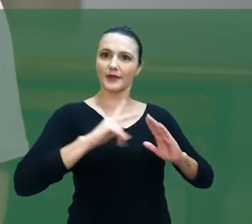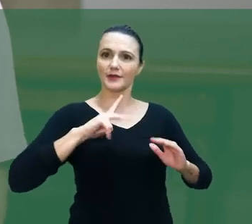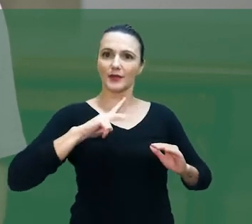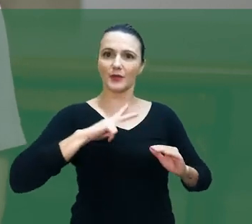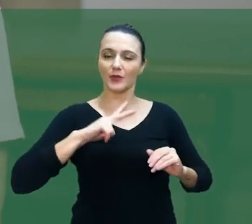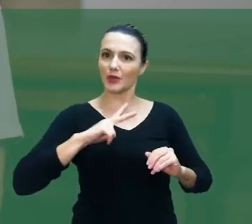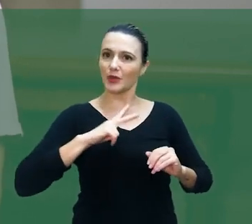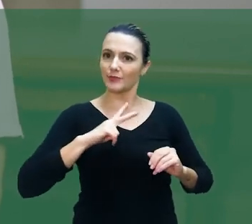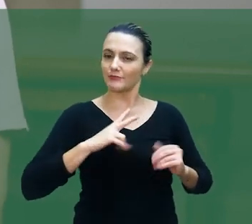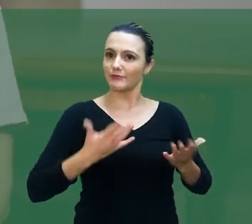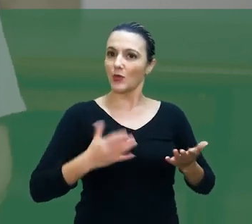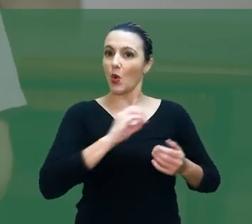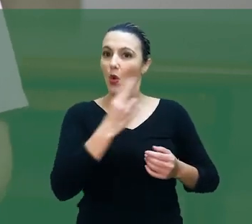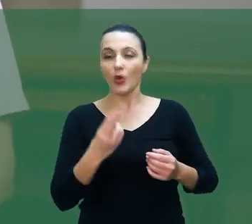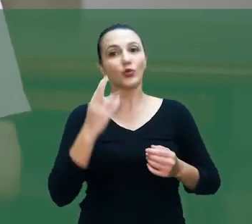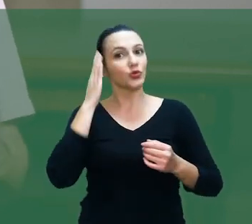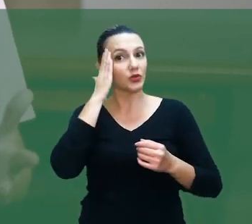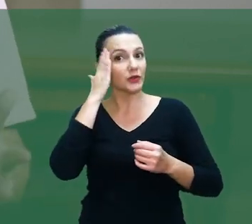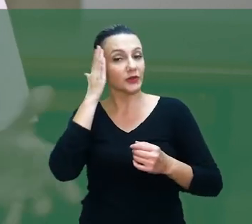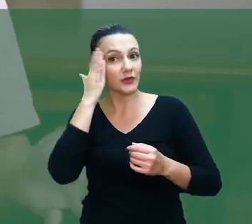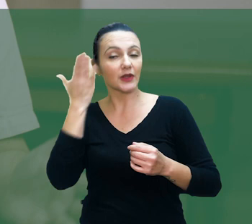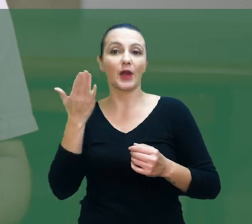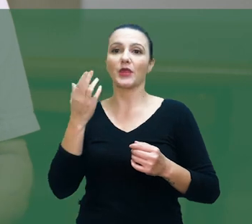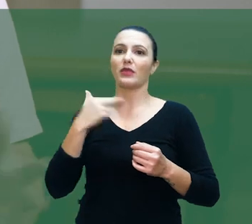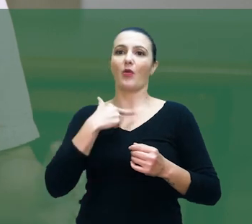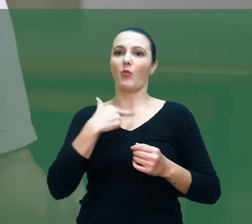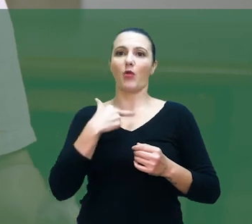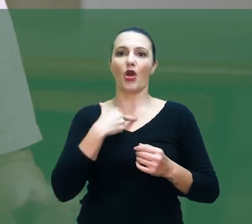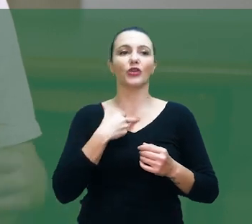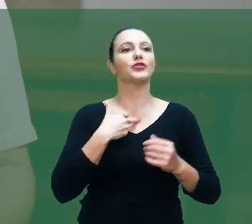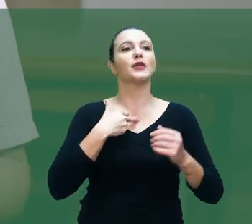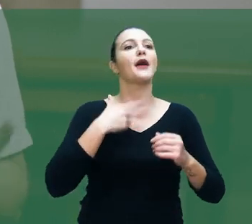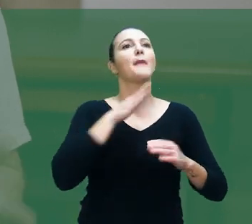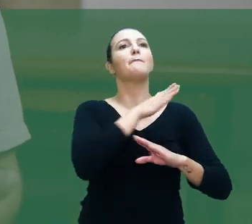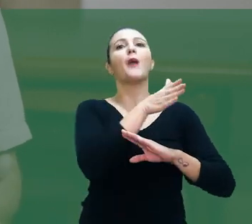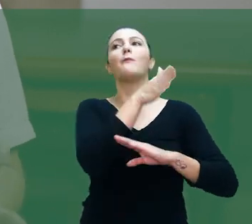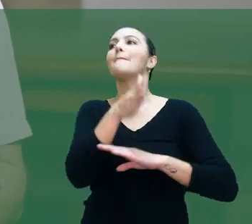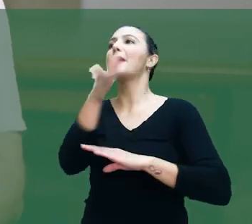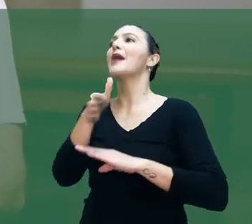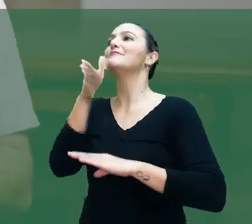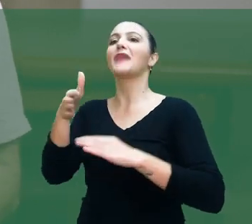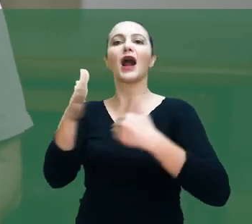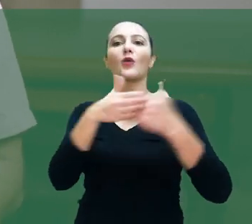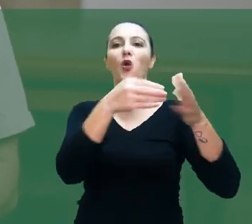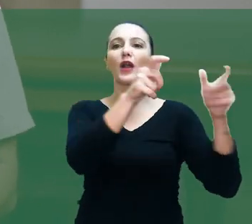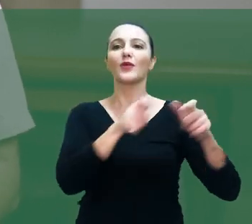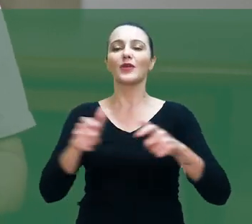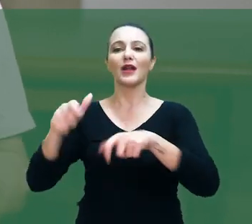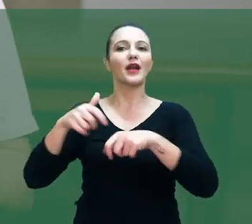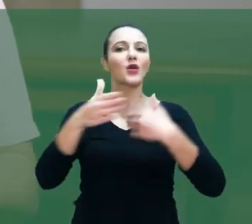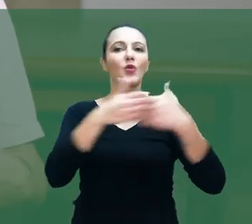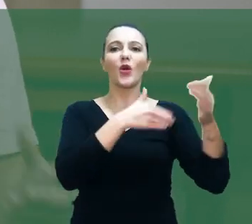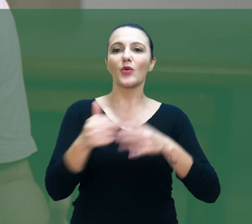propriedade privada e outras coisas, sabemos que não podemos ir para qualquer lugar em qualquer momento. Então isso também é uma espécie